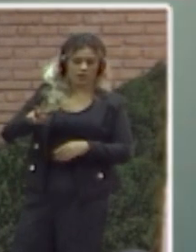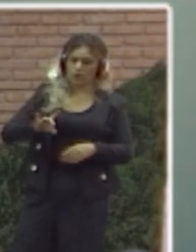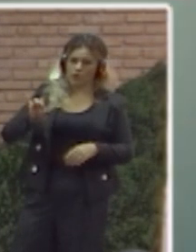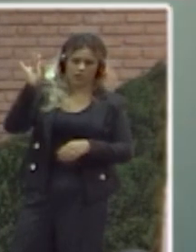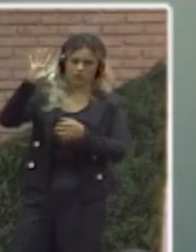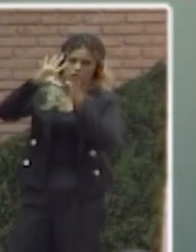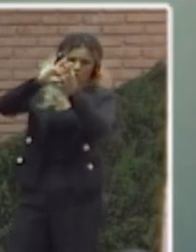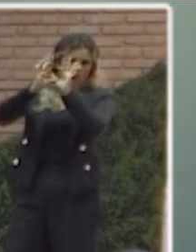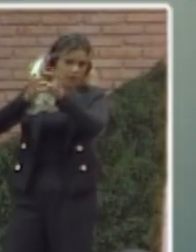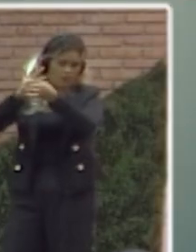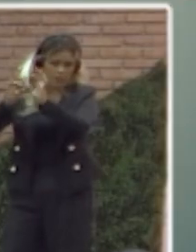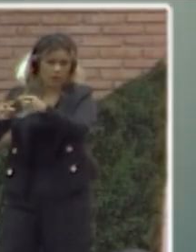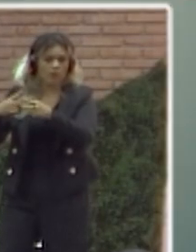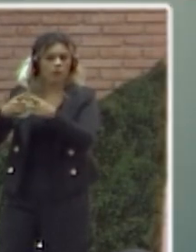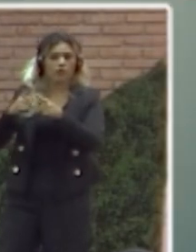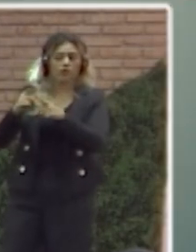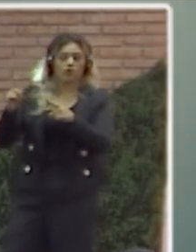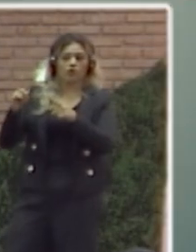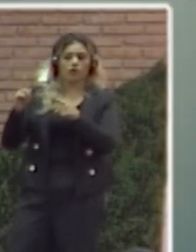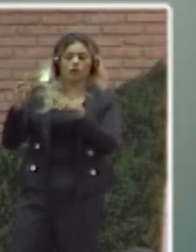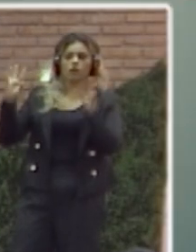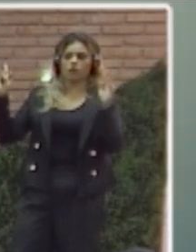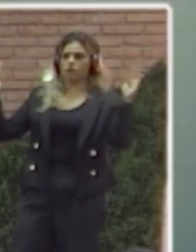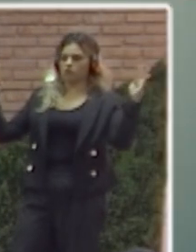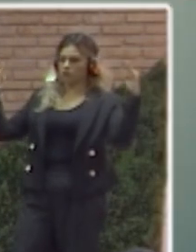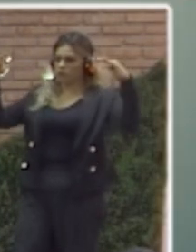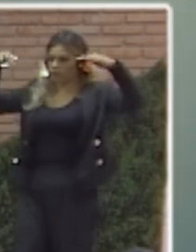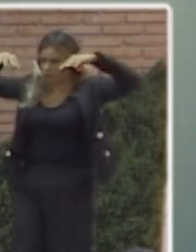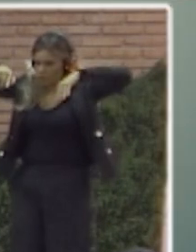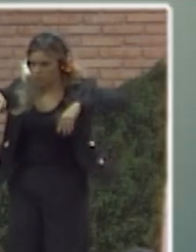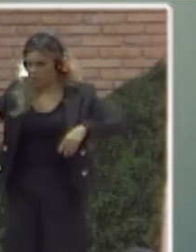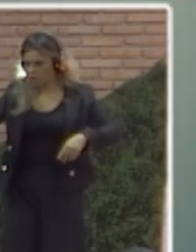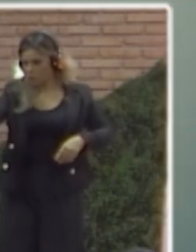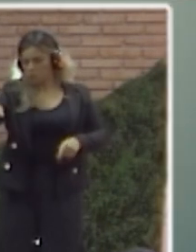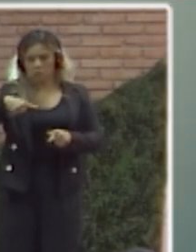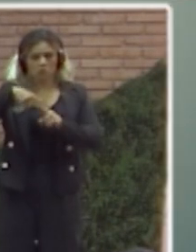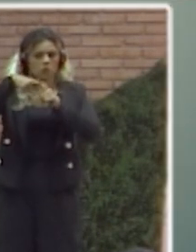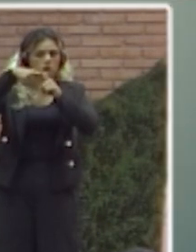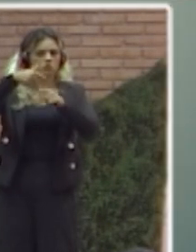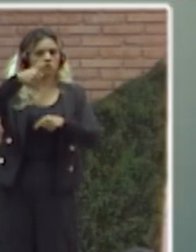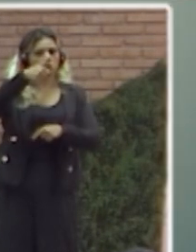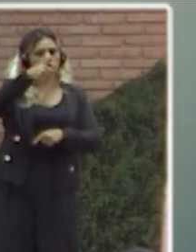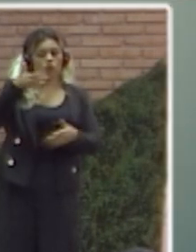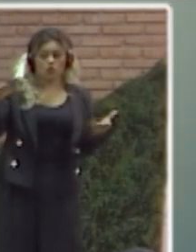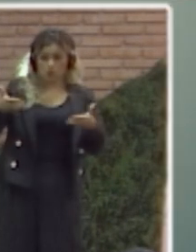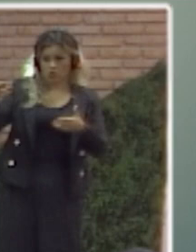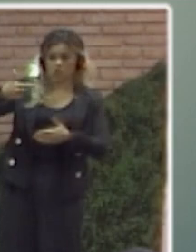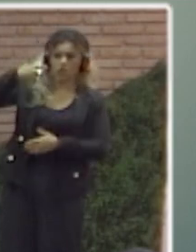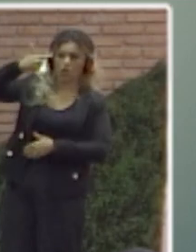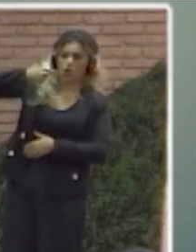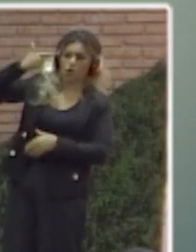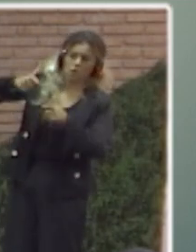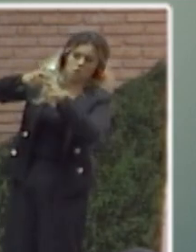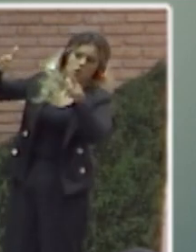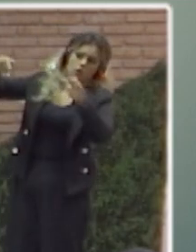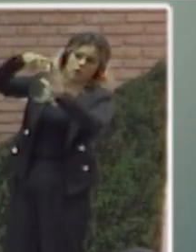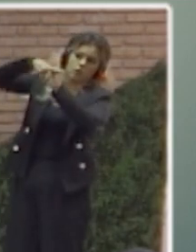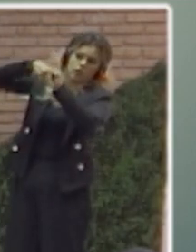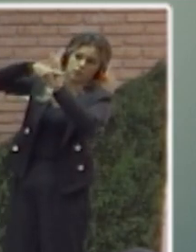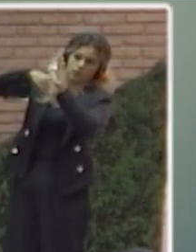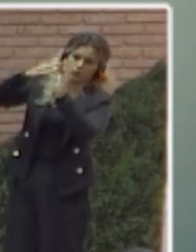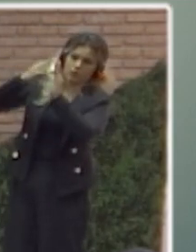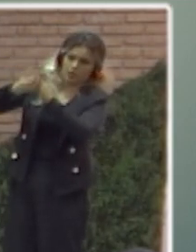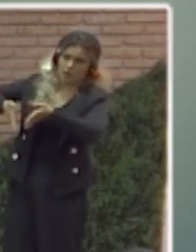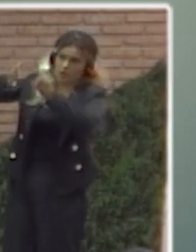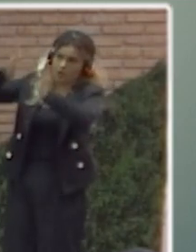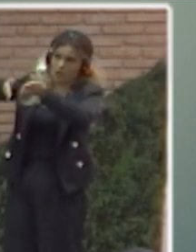durante as Olimpíadas, porque todo mundo começou a entender o benefício que isso trazia. Então, hoje, em Londres, muitos projetos residenciais são entregues